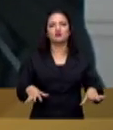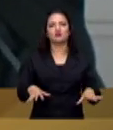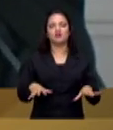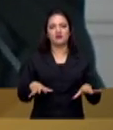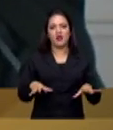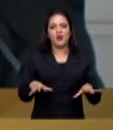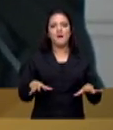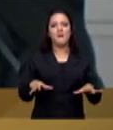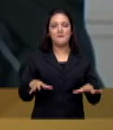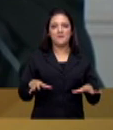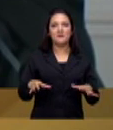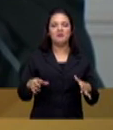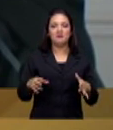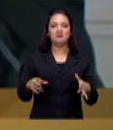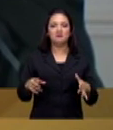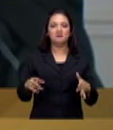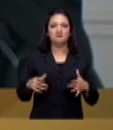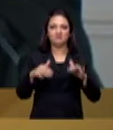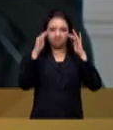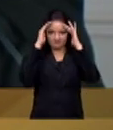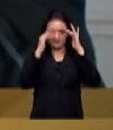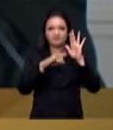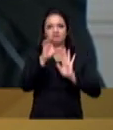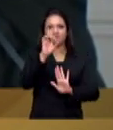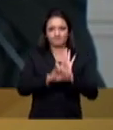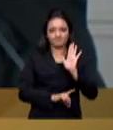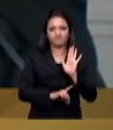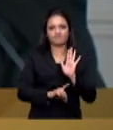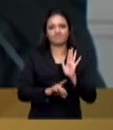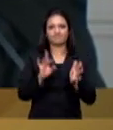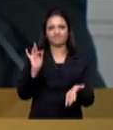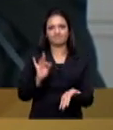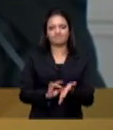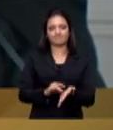concretização do direito líquido e certo. Então,